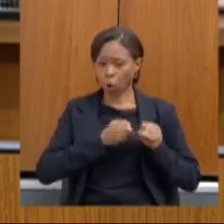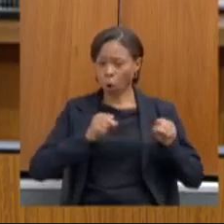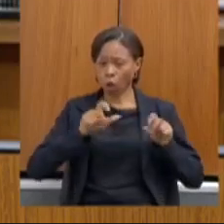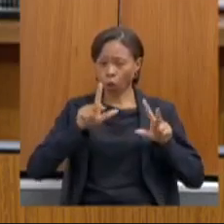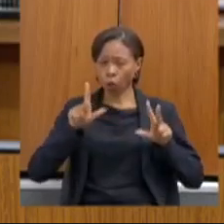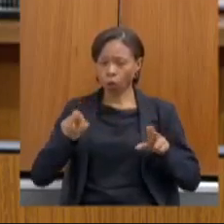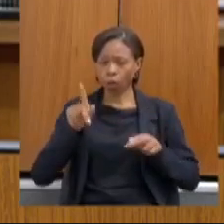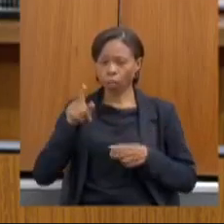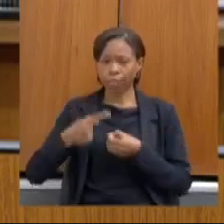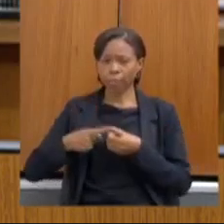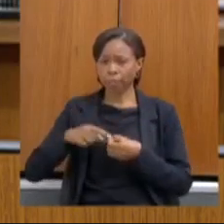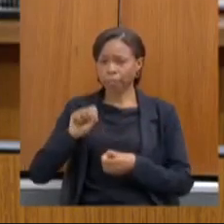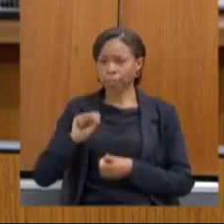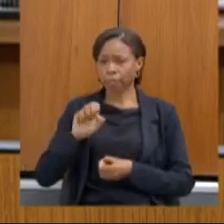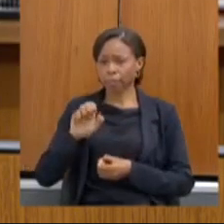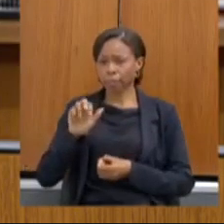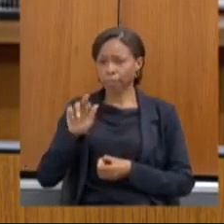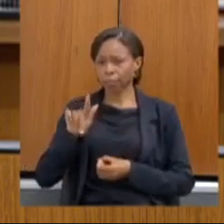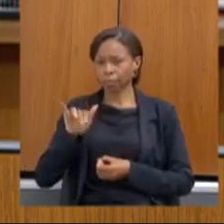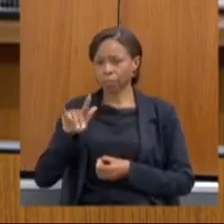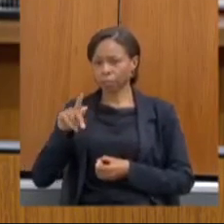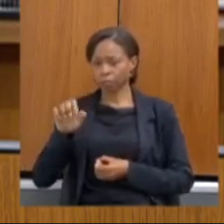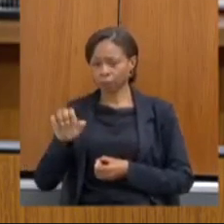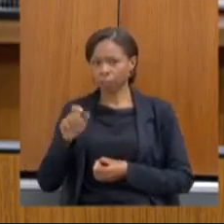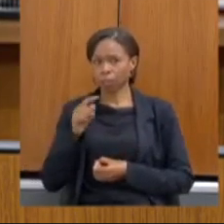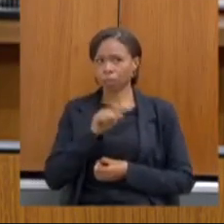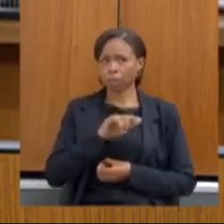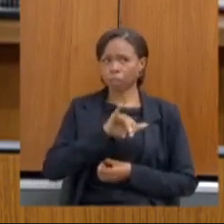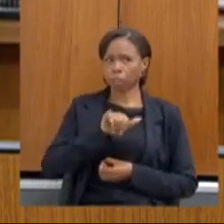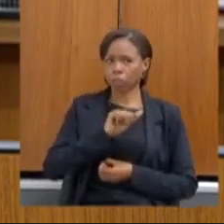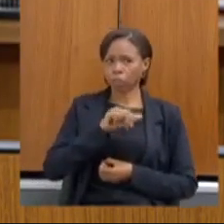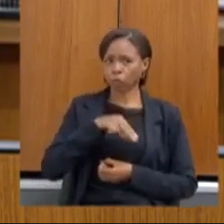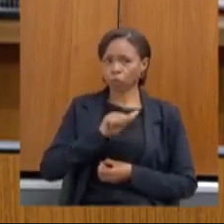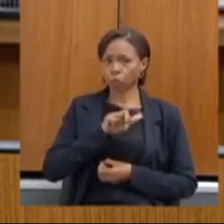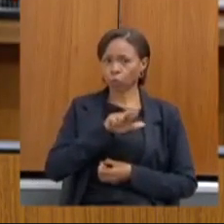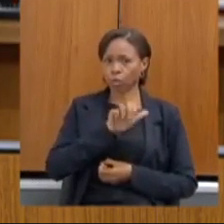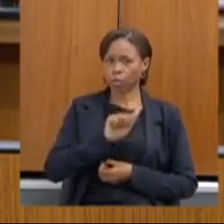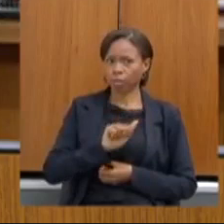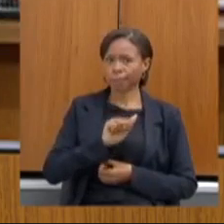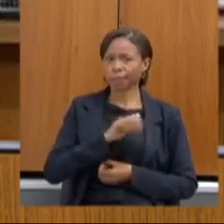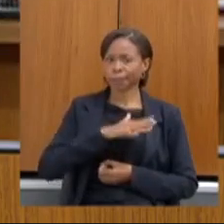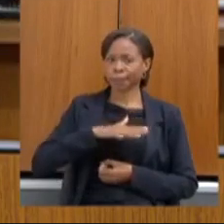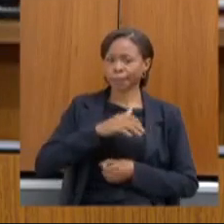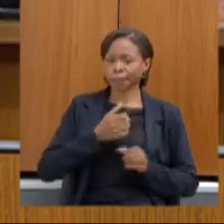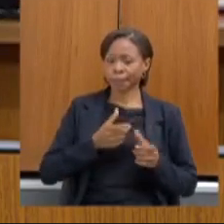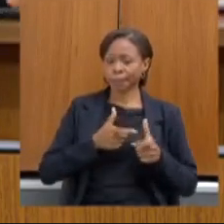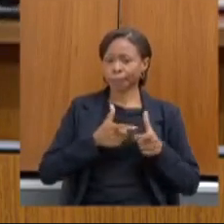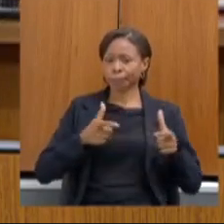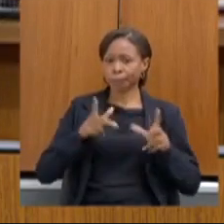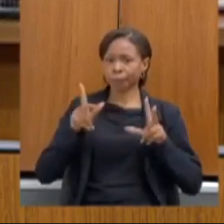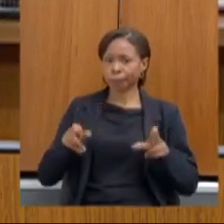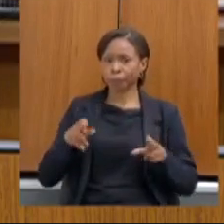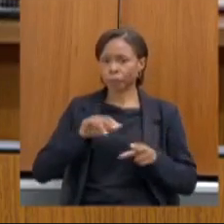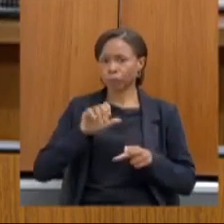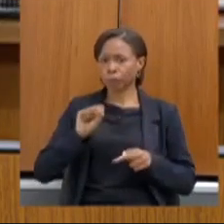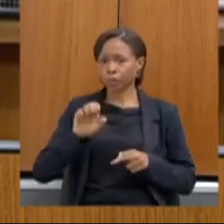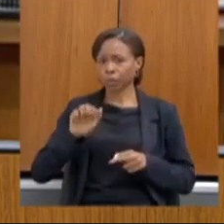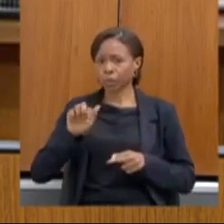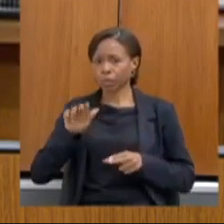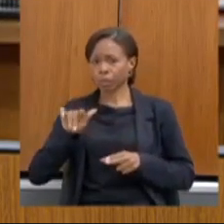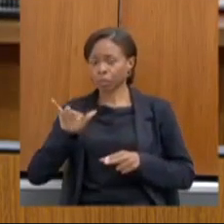Estado de Sergipe três Januária é do tamanho do ar do Estado de Sergipe ou seja são